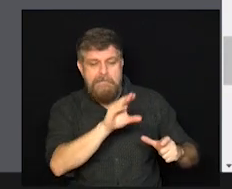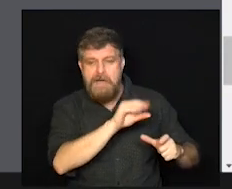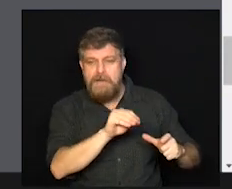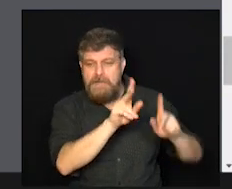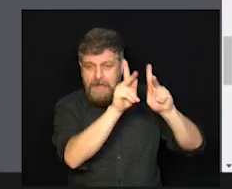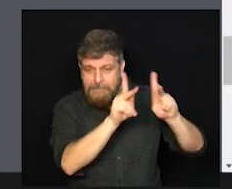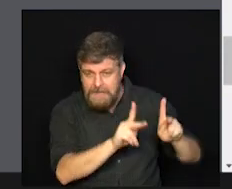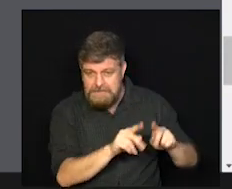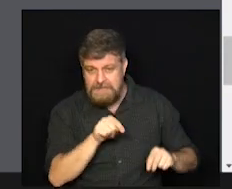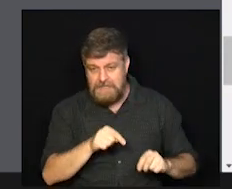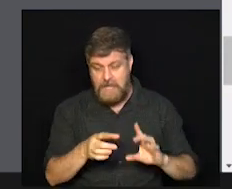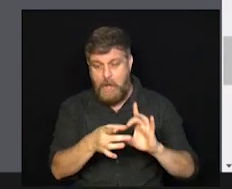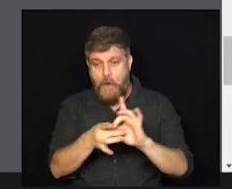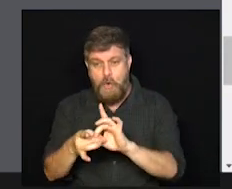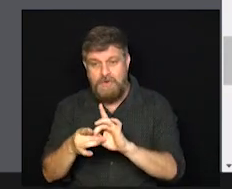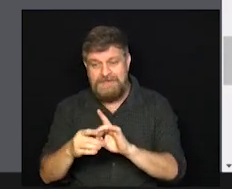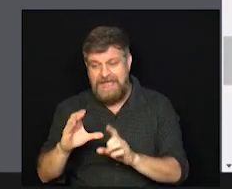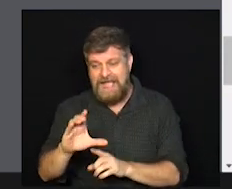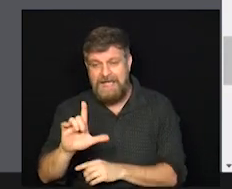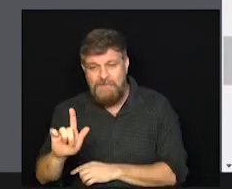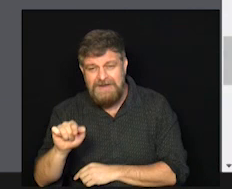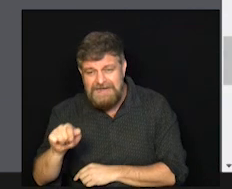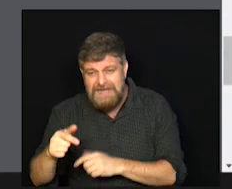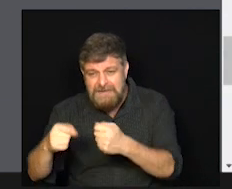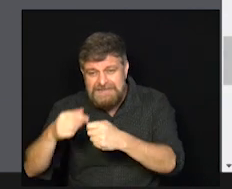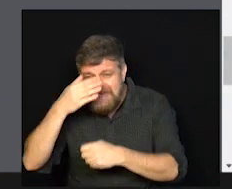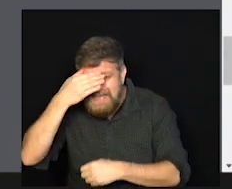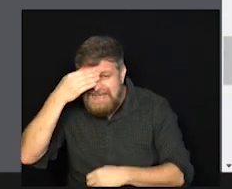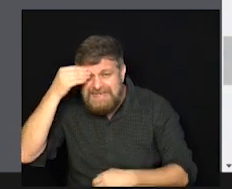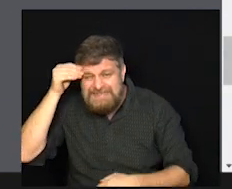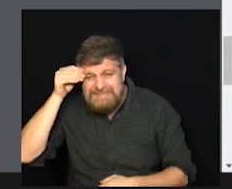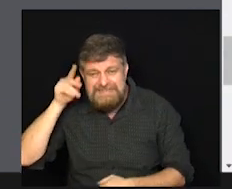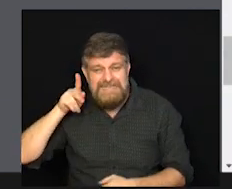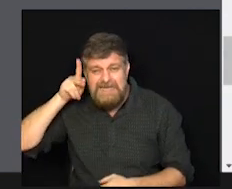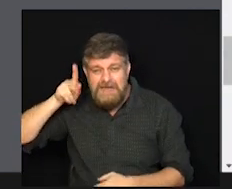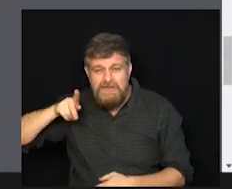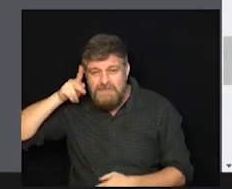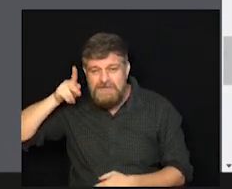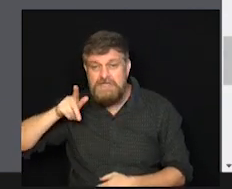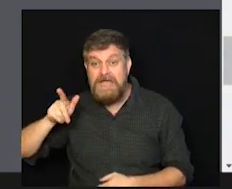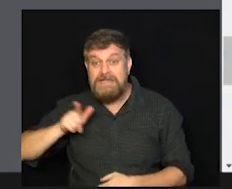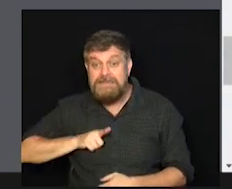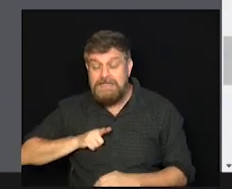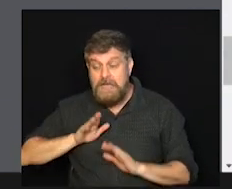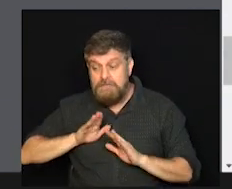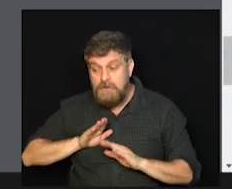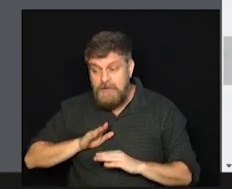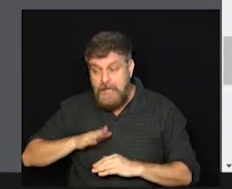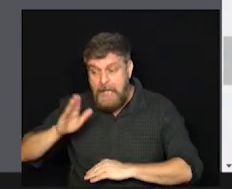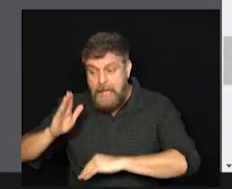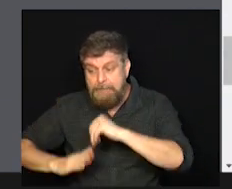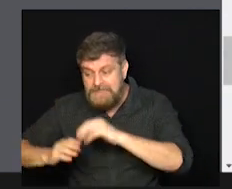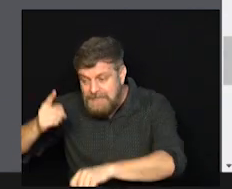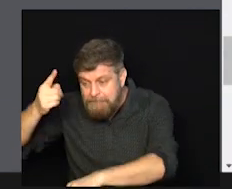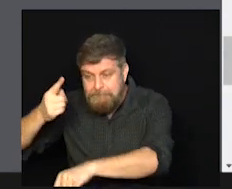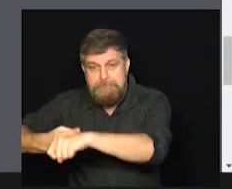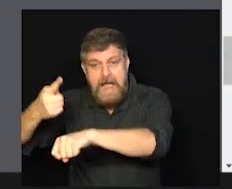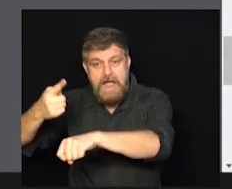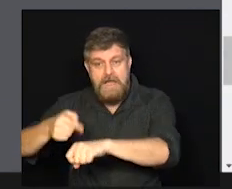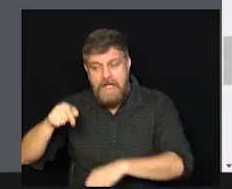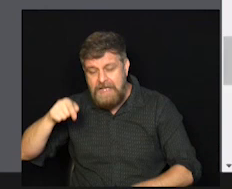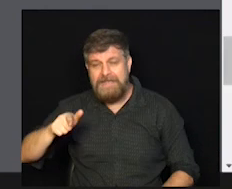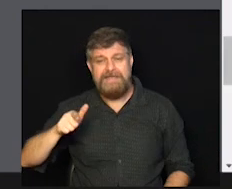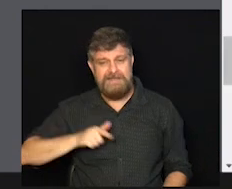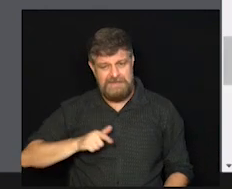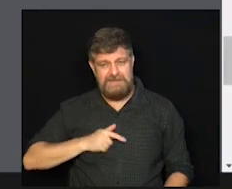Campo Grande precisa esquecer a política, precisa receber política pública imediatista, e aqui nós temos